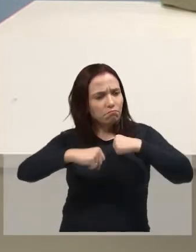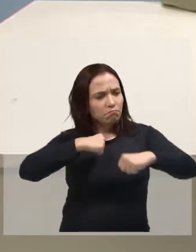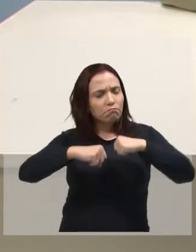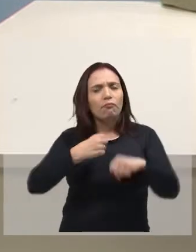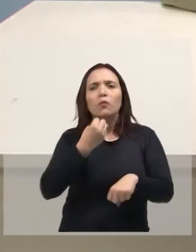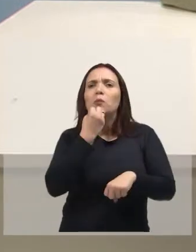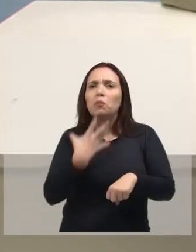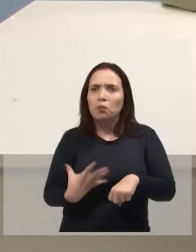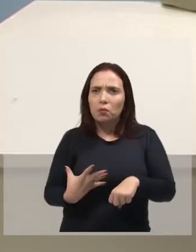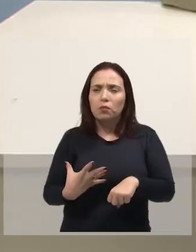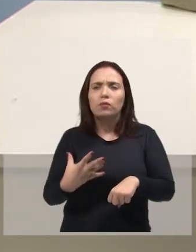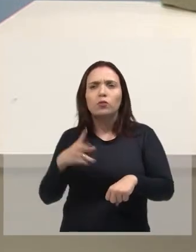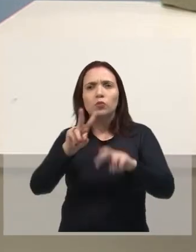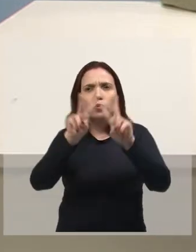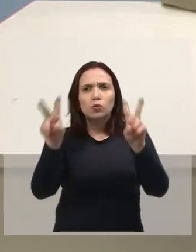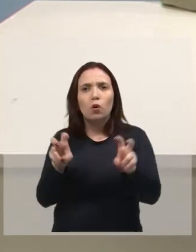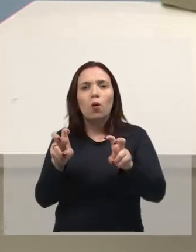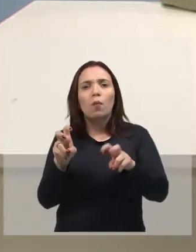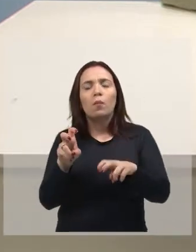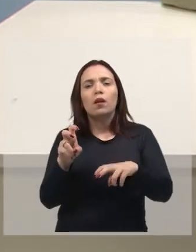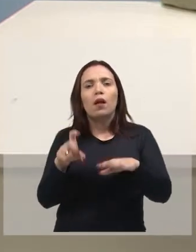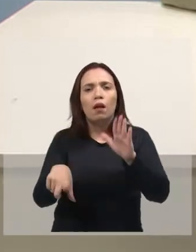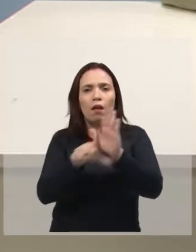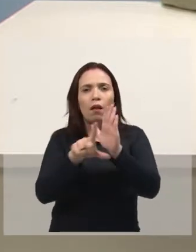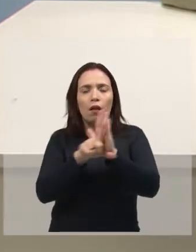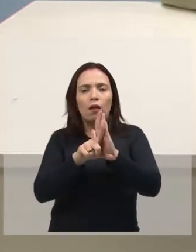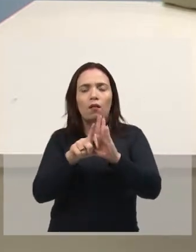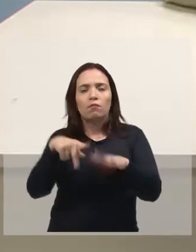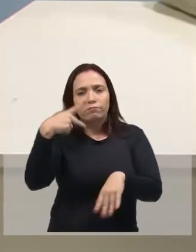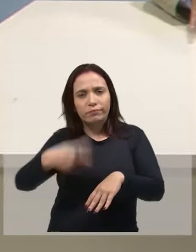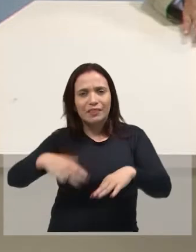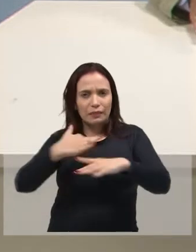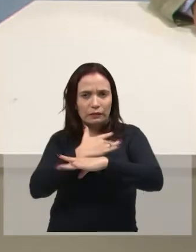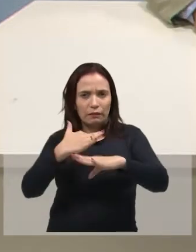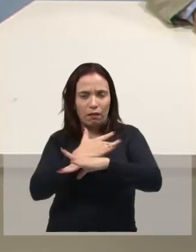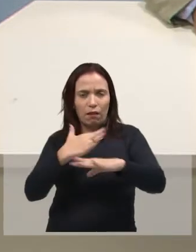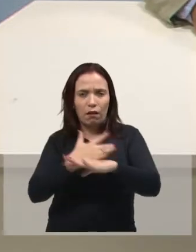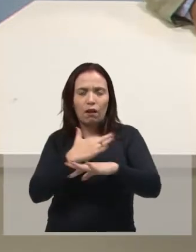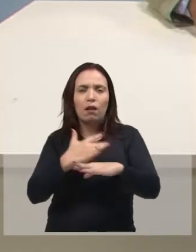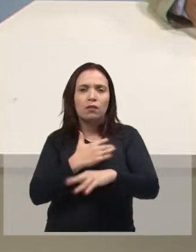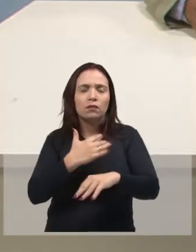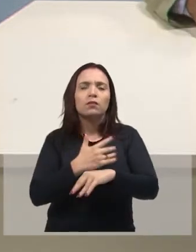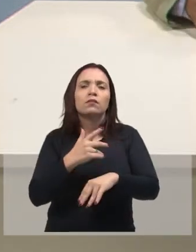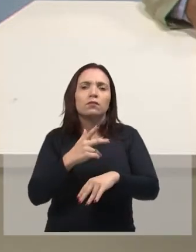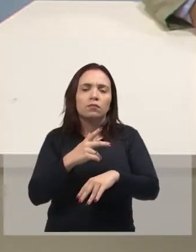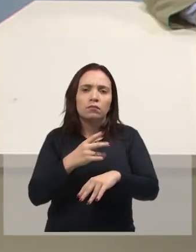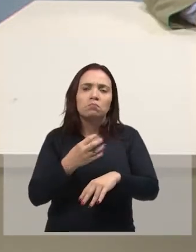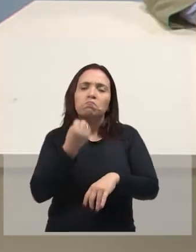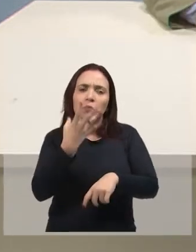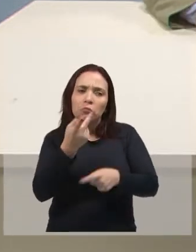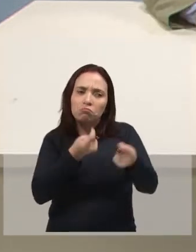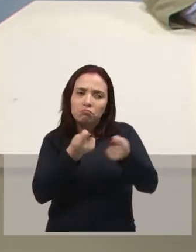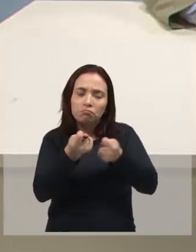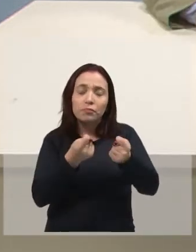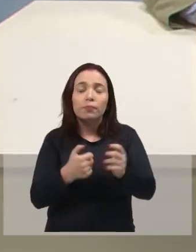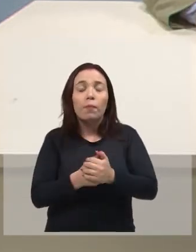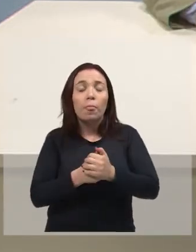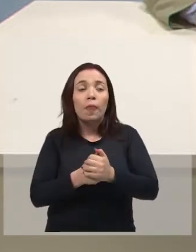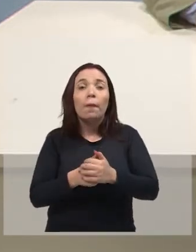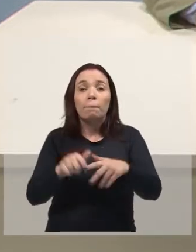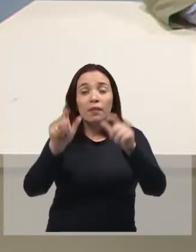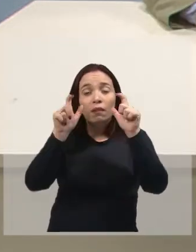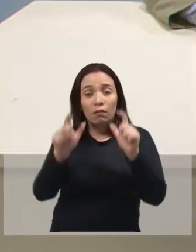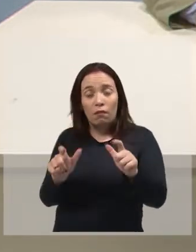também com relação ao Código da Cidade. Realmente, a gestão, ela consegue se estabelecer como uma boa gestão. Né? E é